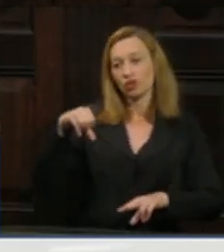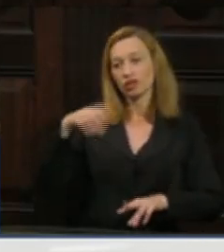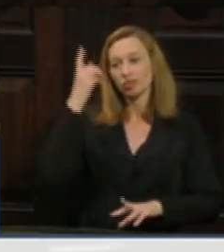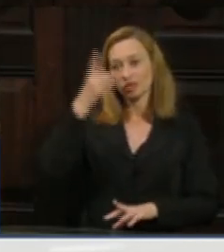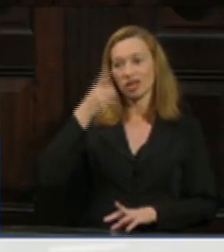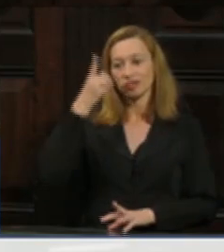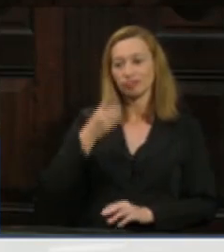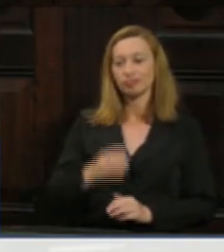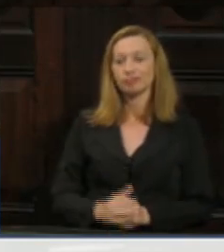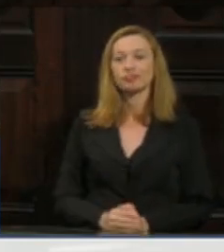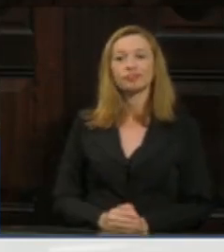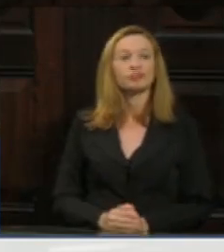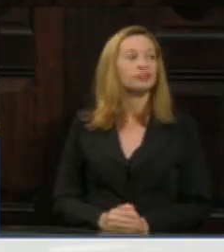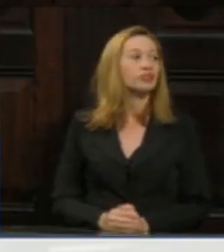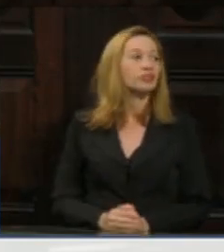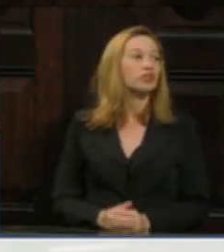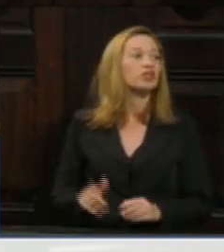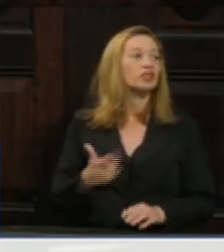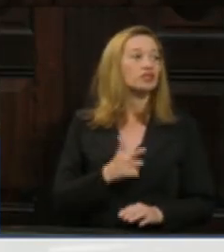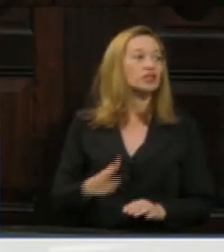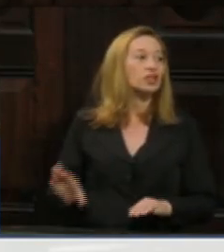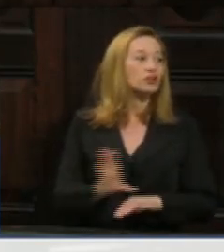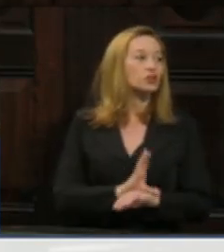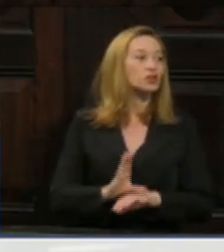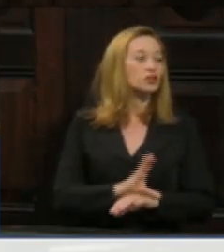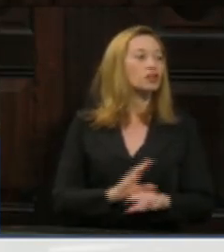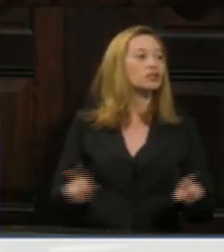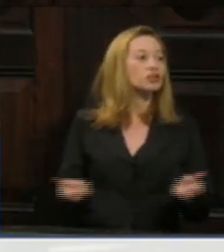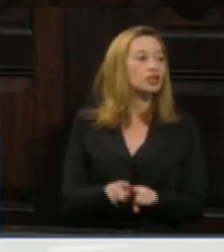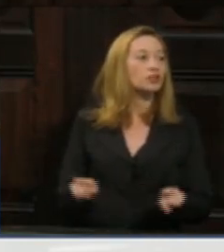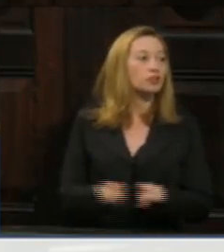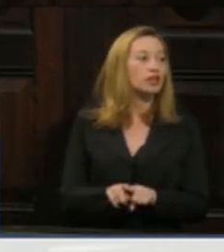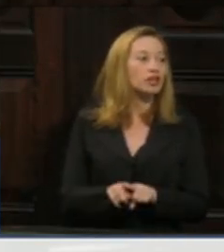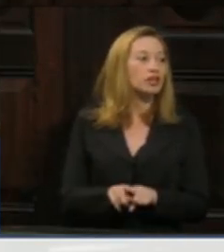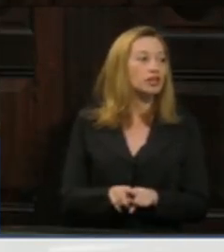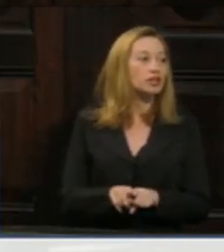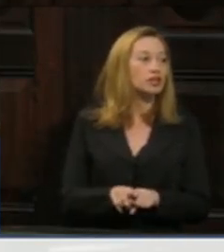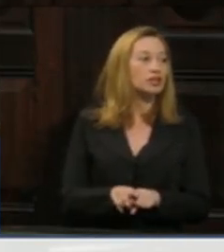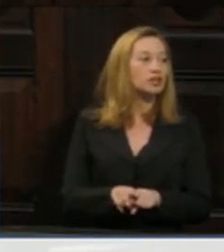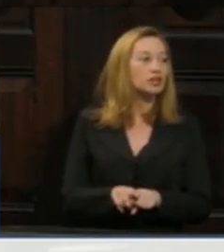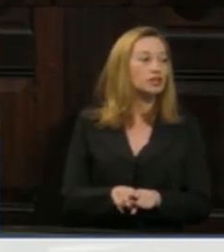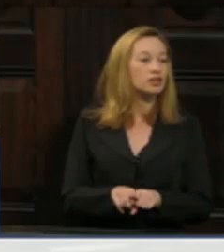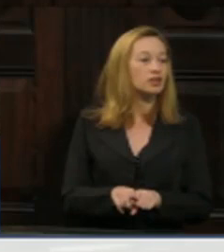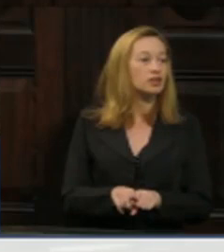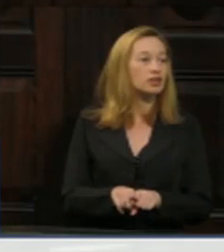Embora eu mesmo tenha tratado de várias questões